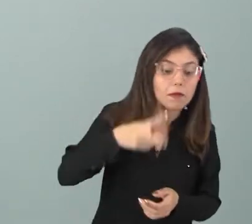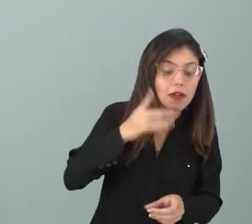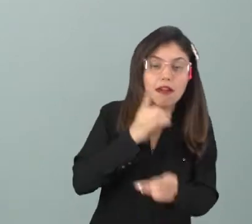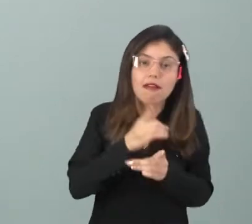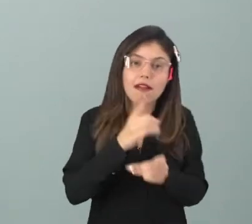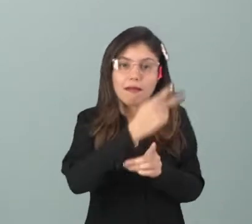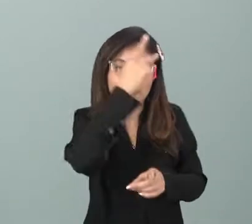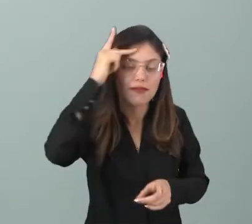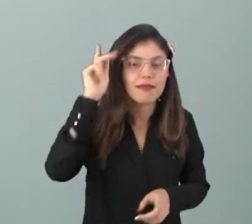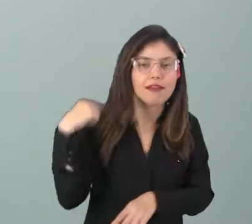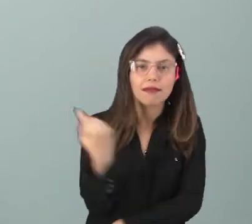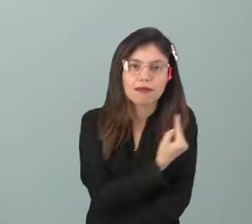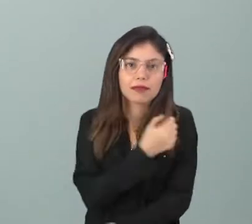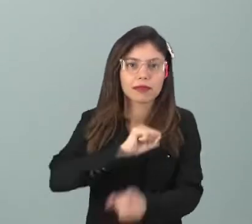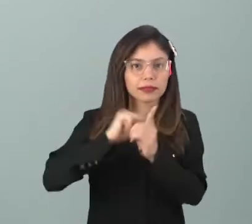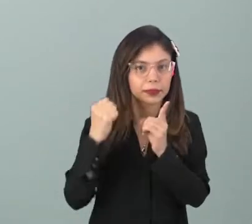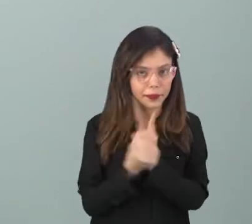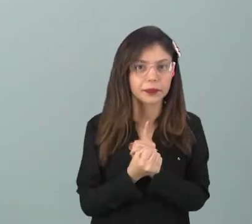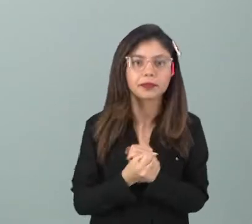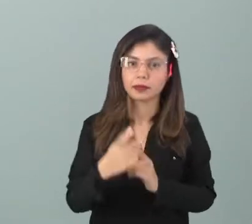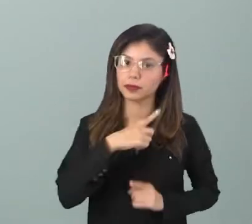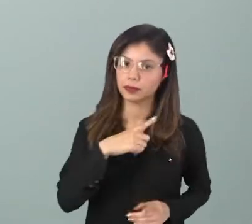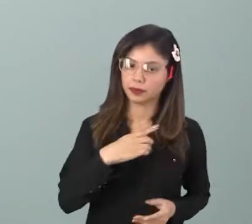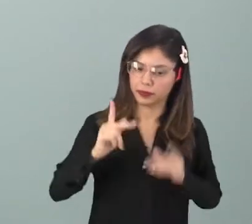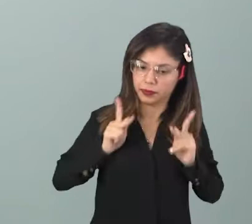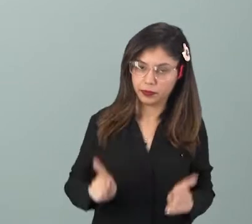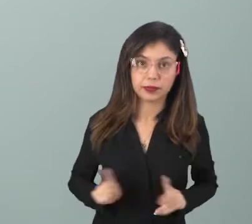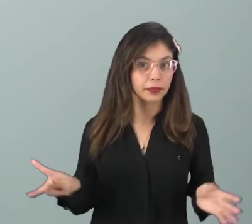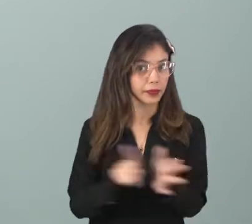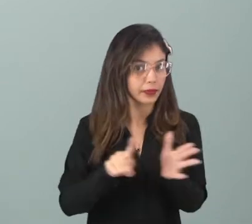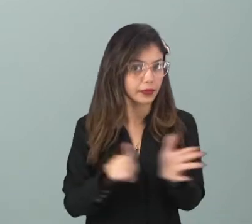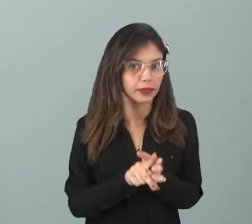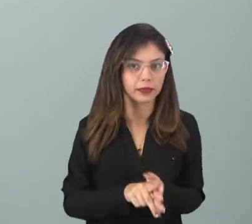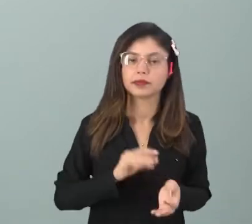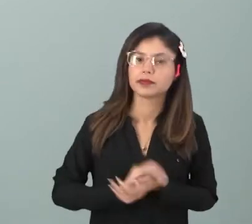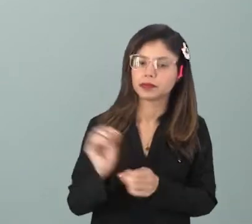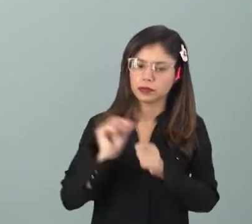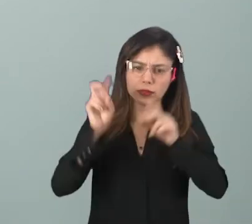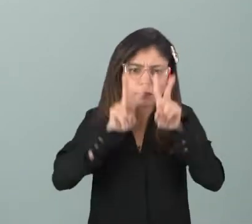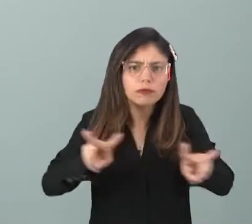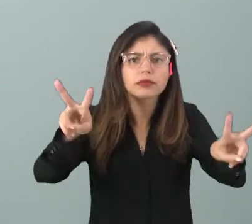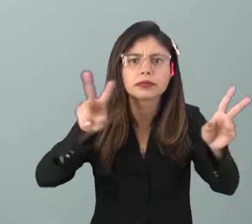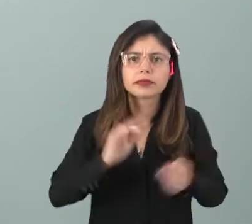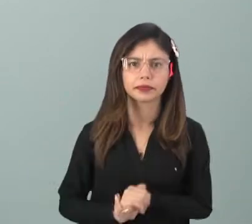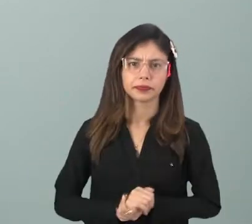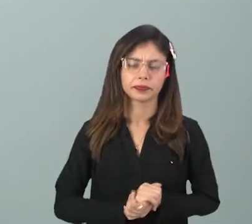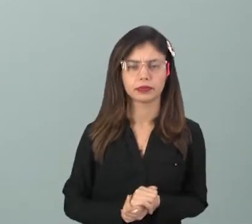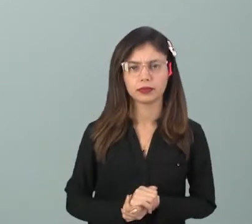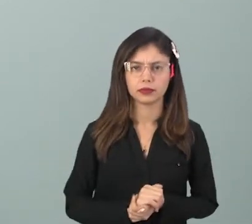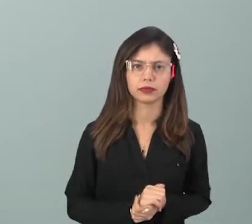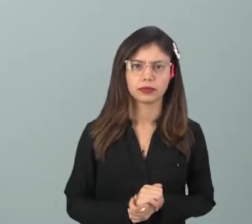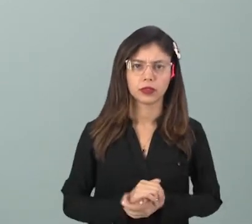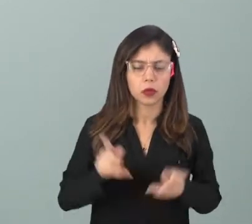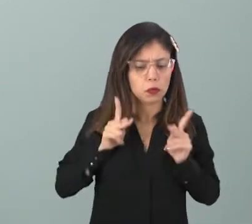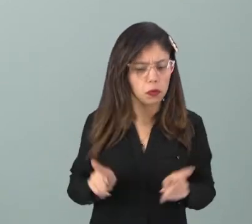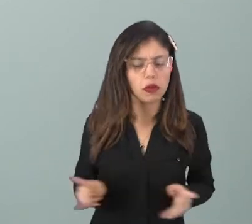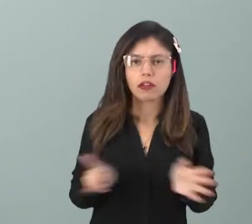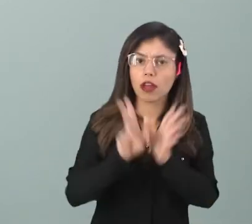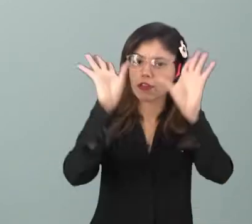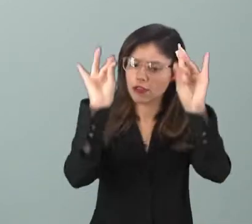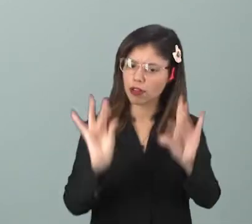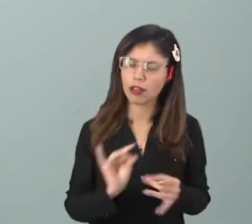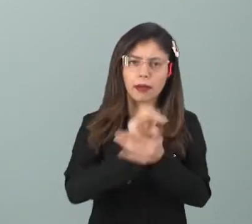identificar pessoas na nossa sociedade que tem aquele comportamento nos faz enxergar o